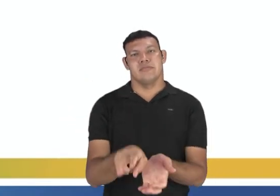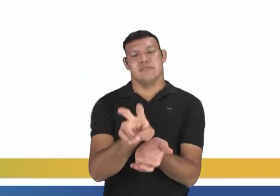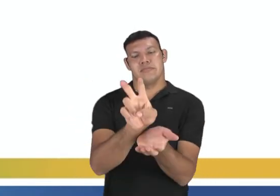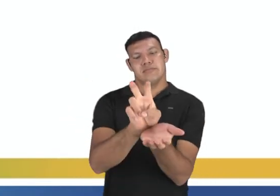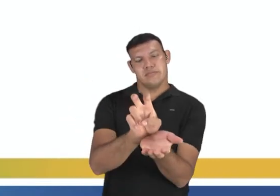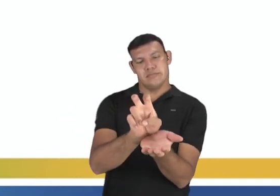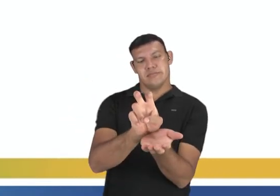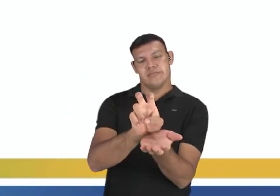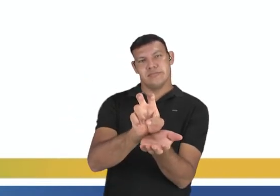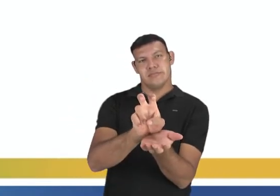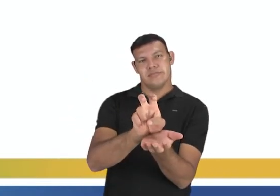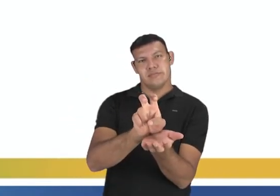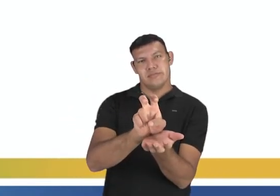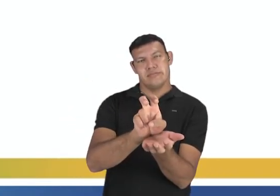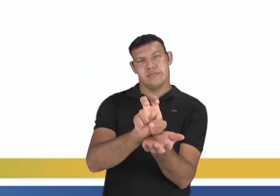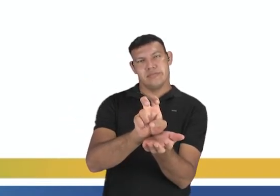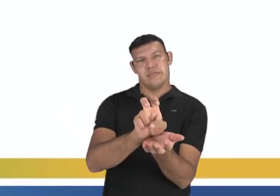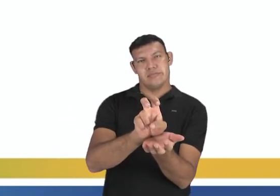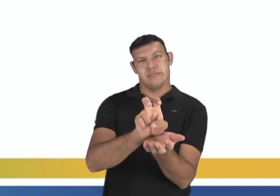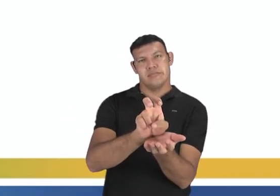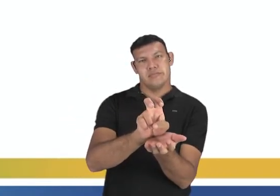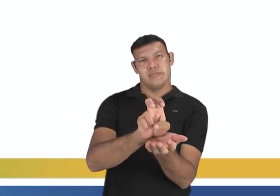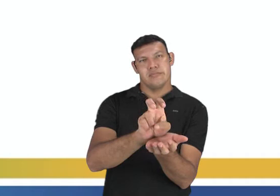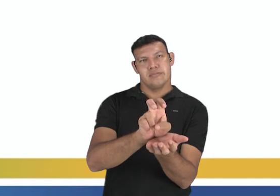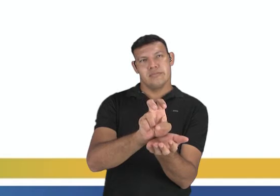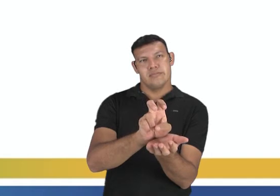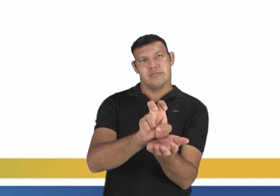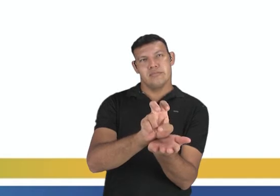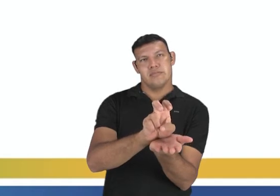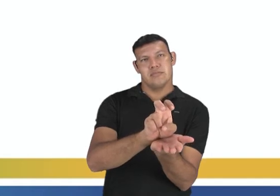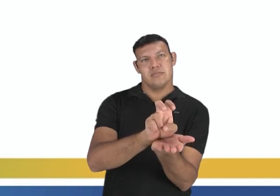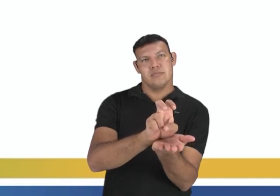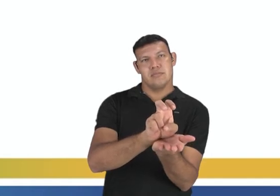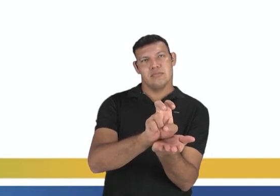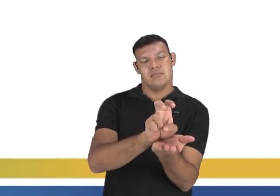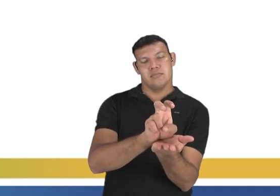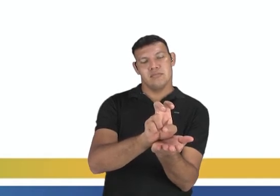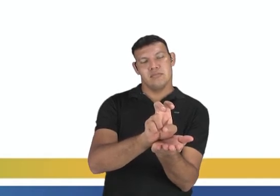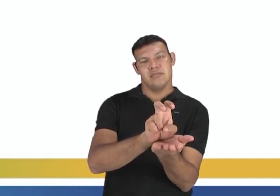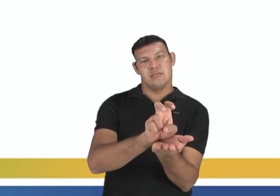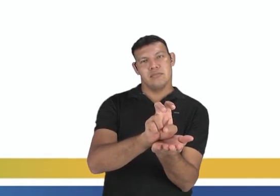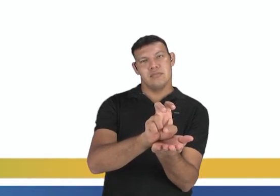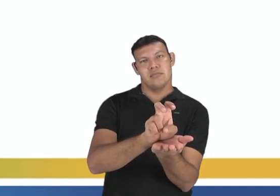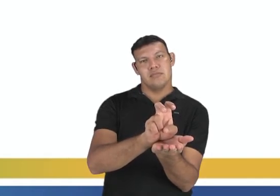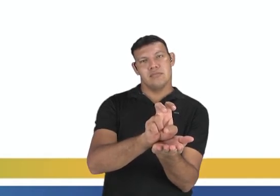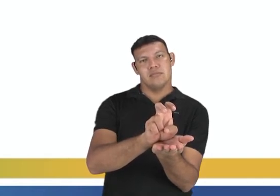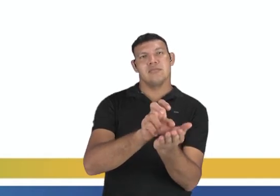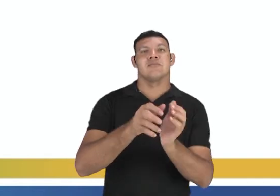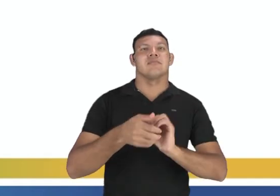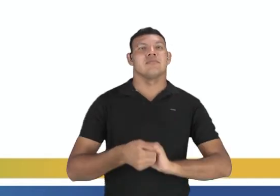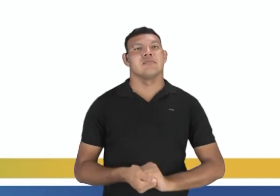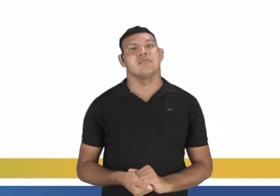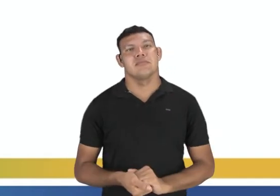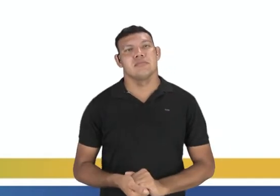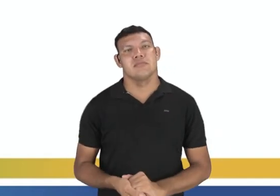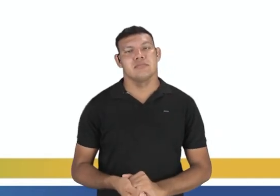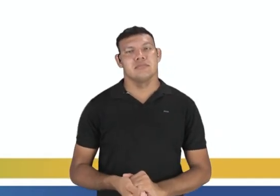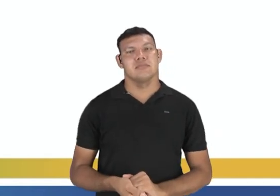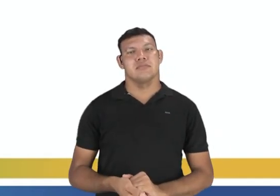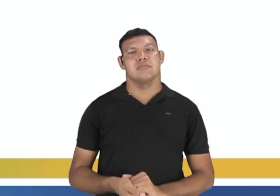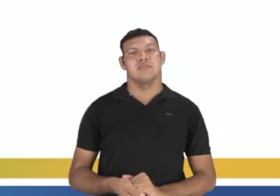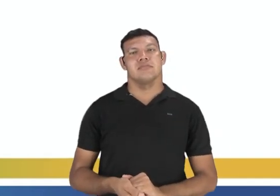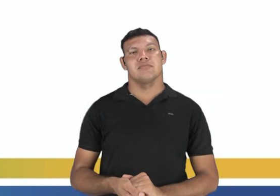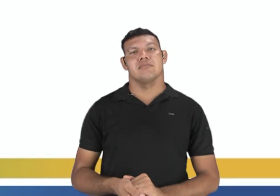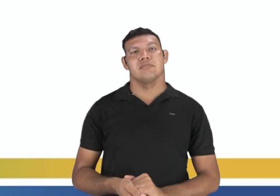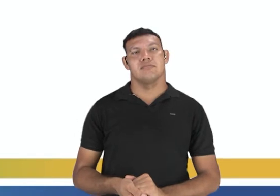mais reta, né? E a gente deita com o abdômen voltado para cima e com os pés elevados numa posição